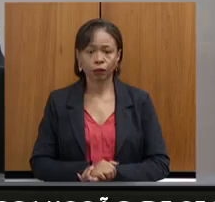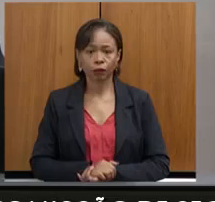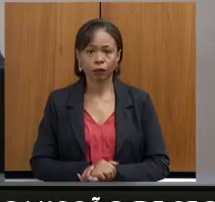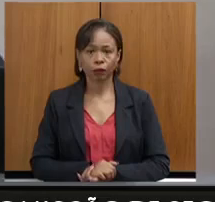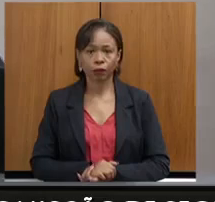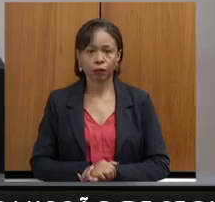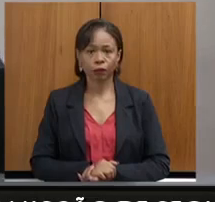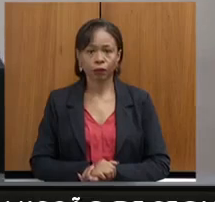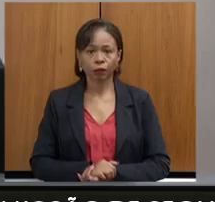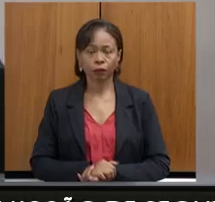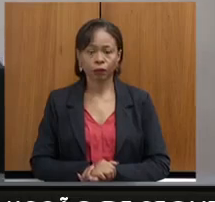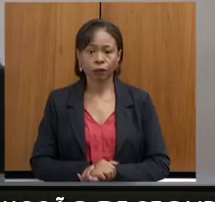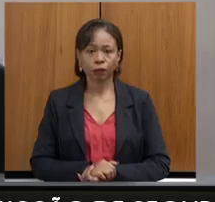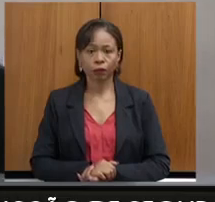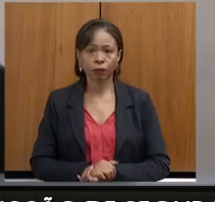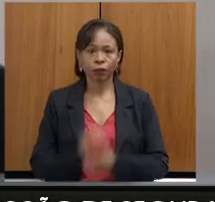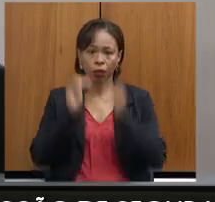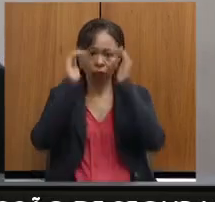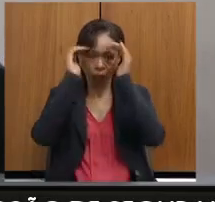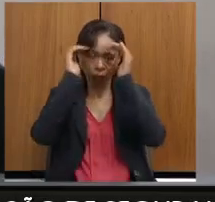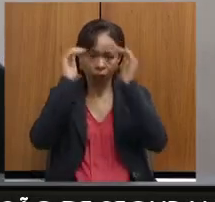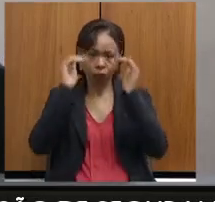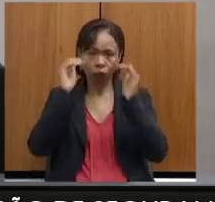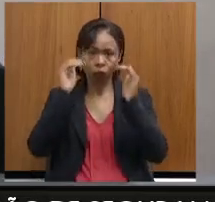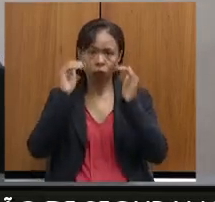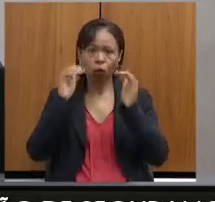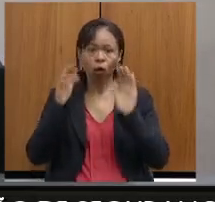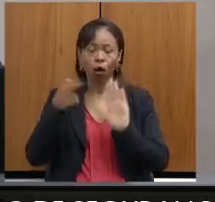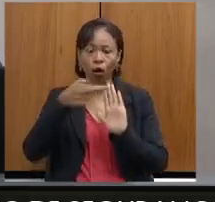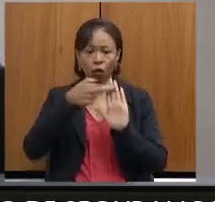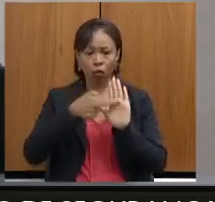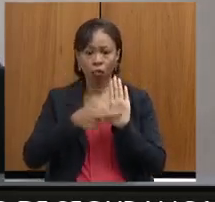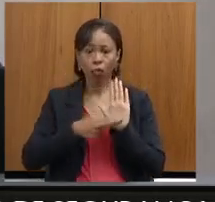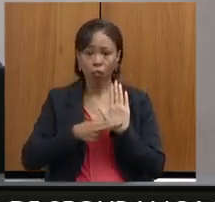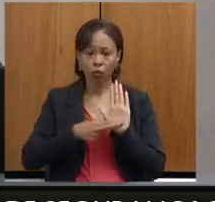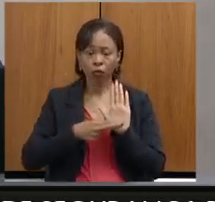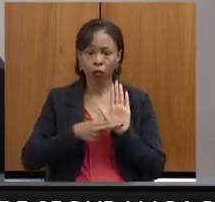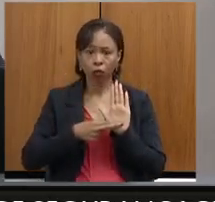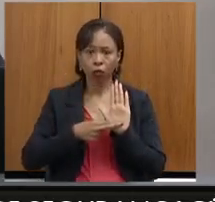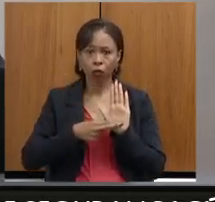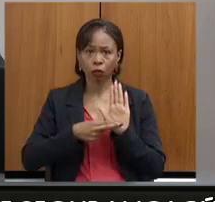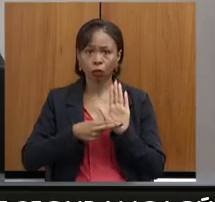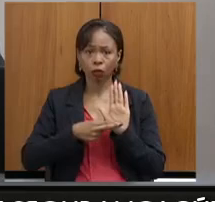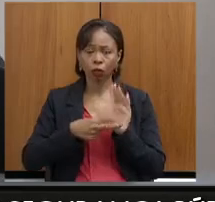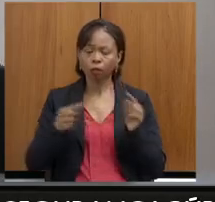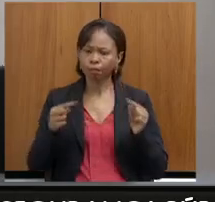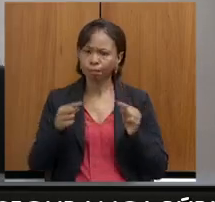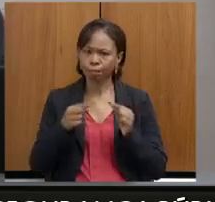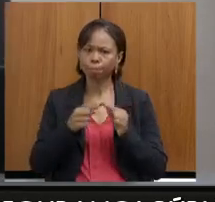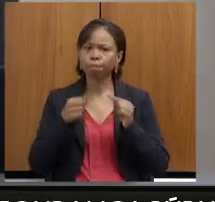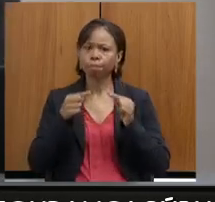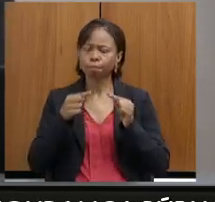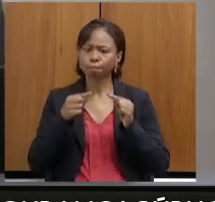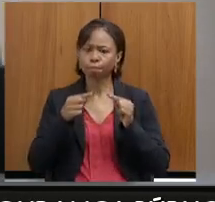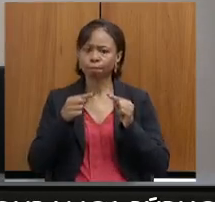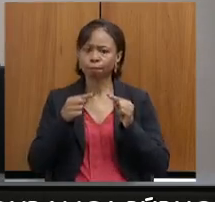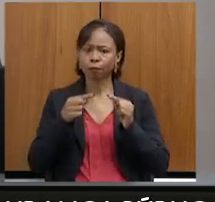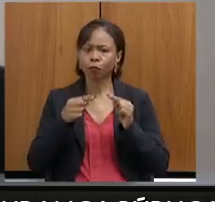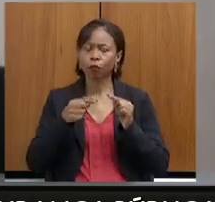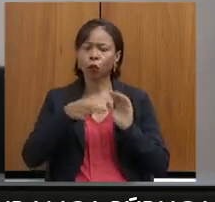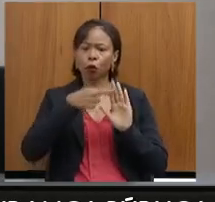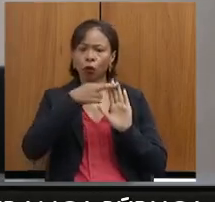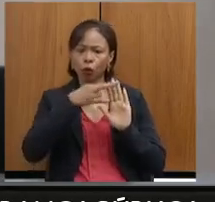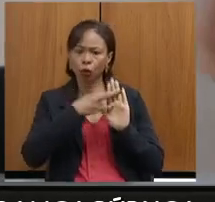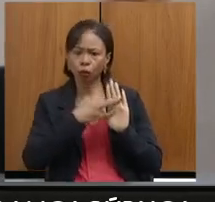e em respeito ao princípio regimental compondo de forma adequada conforme determina não só o